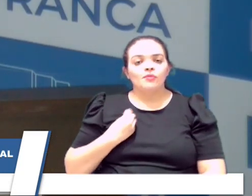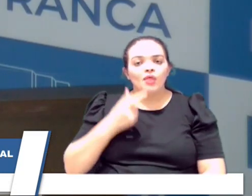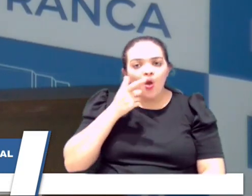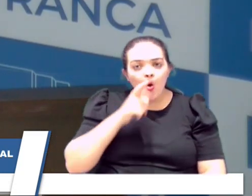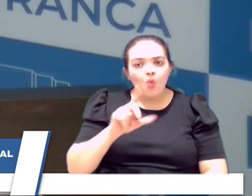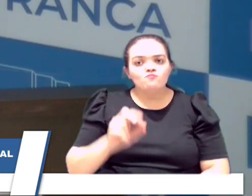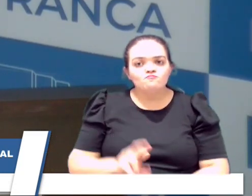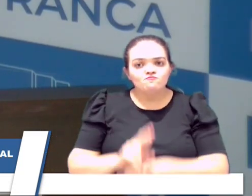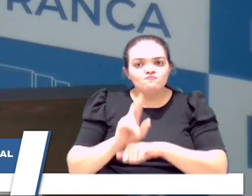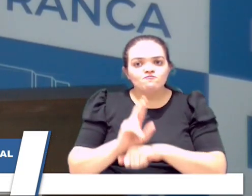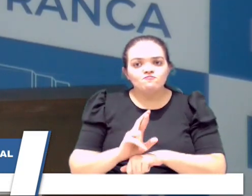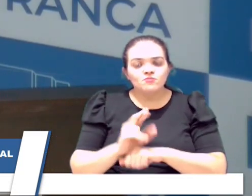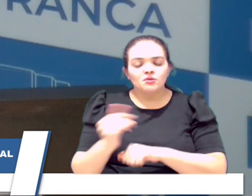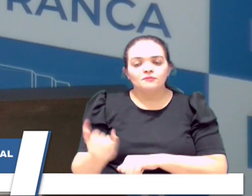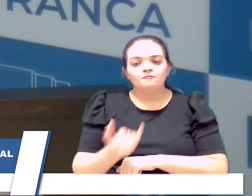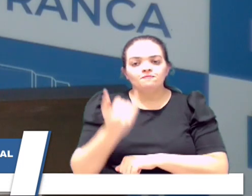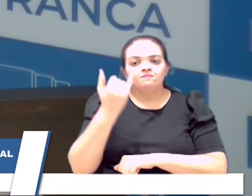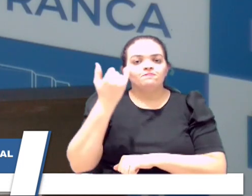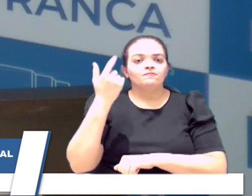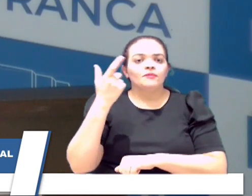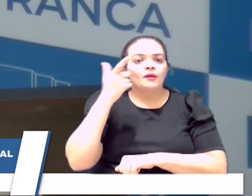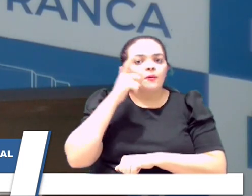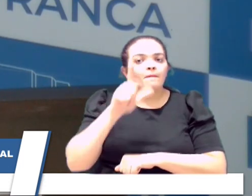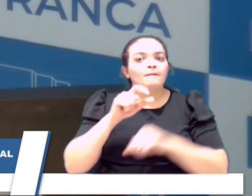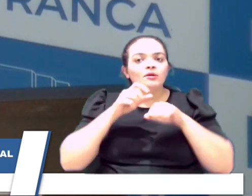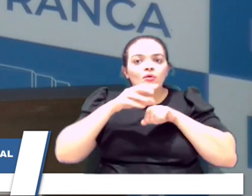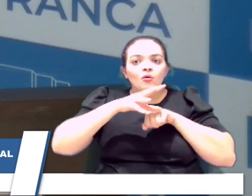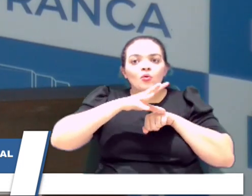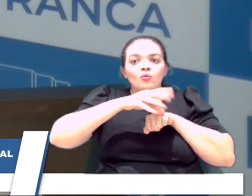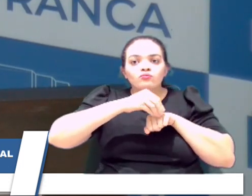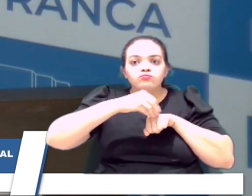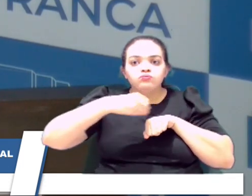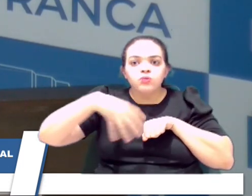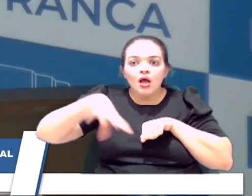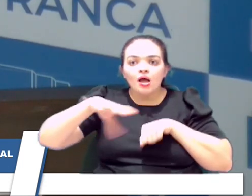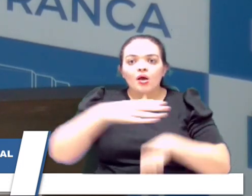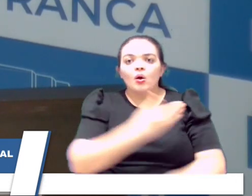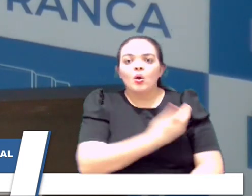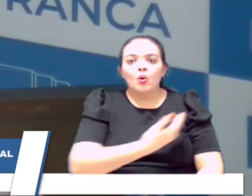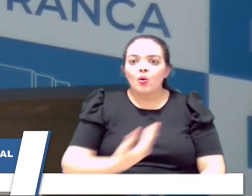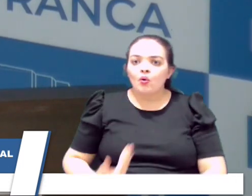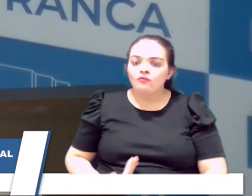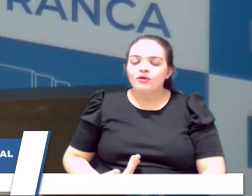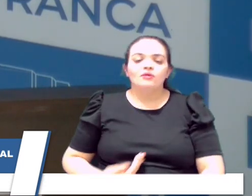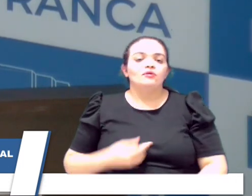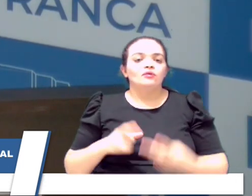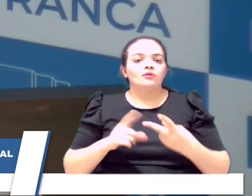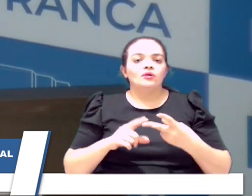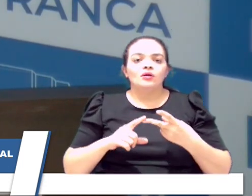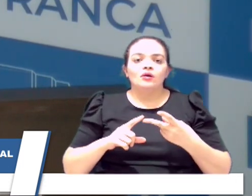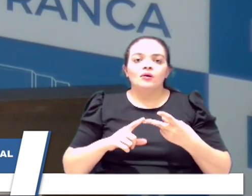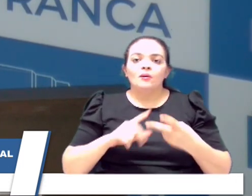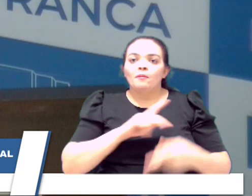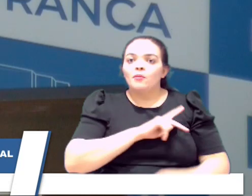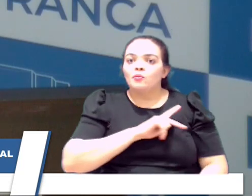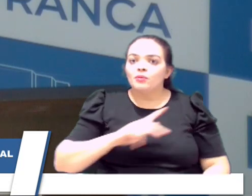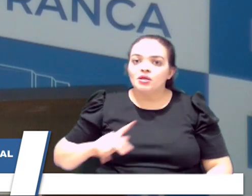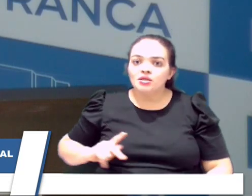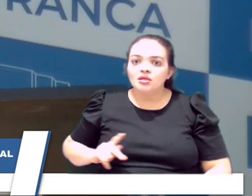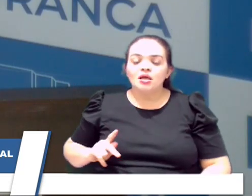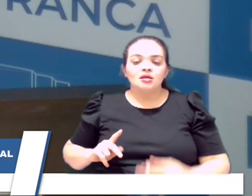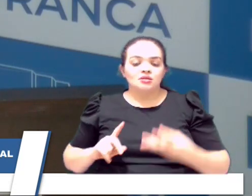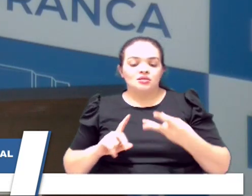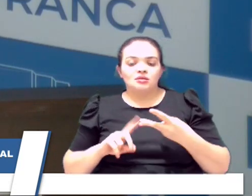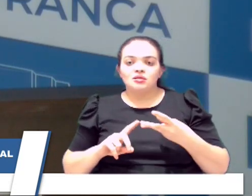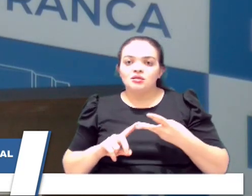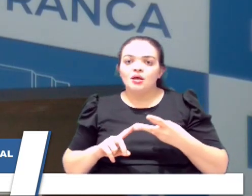muito importante, nós temos que levar esse conhecimento para o governador, nós temos que levar esse conhecimento para o presidente da República, nós temos que levar isso para